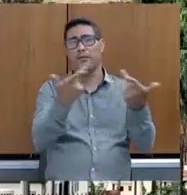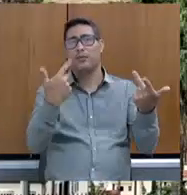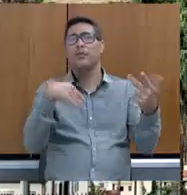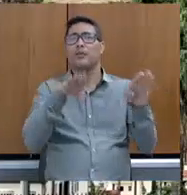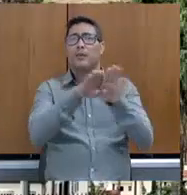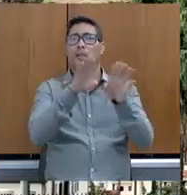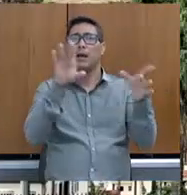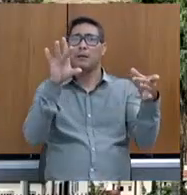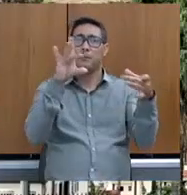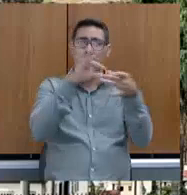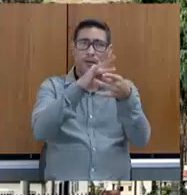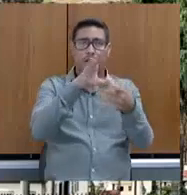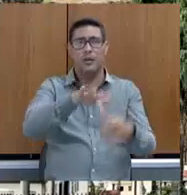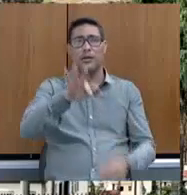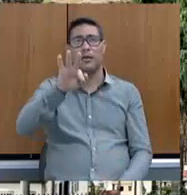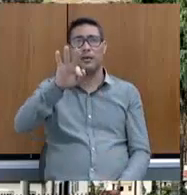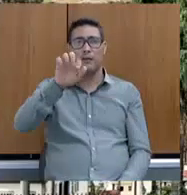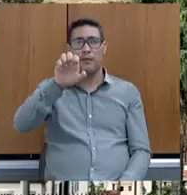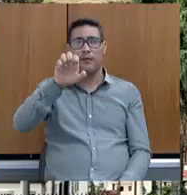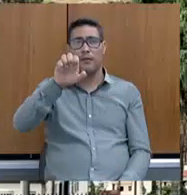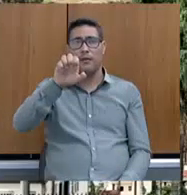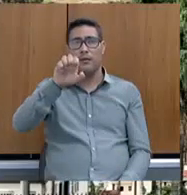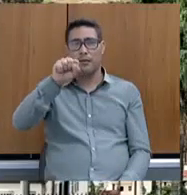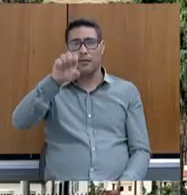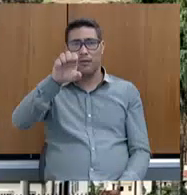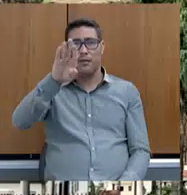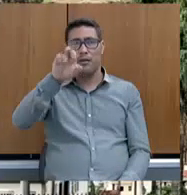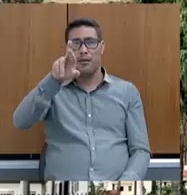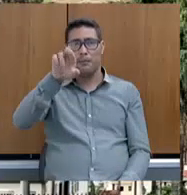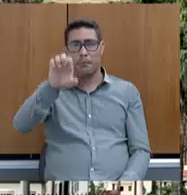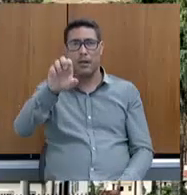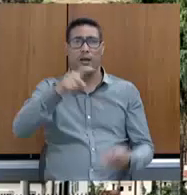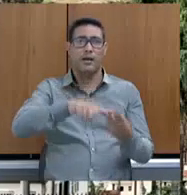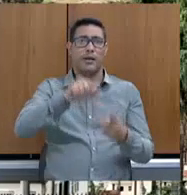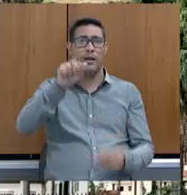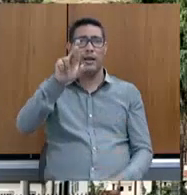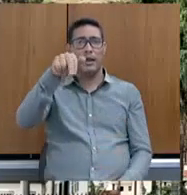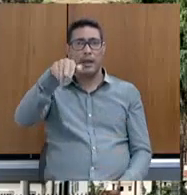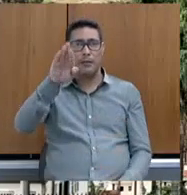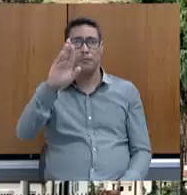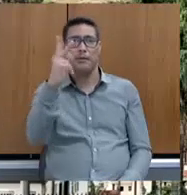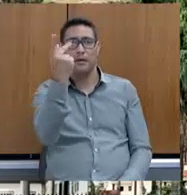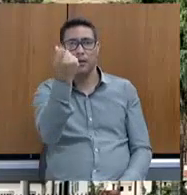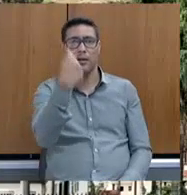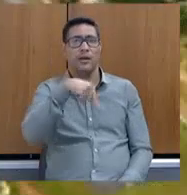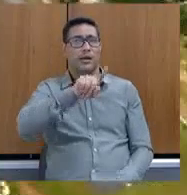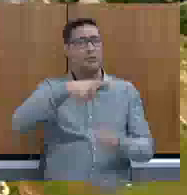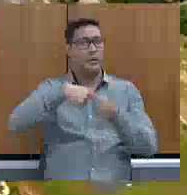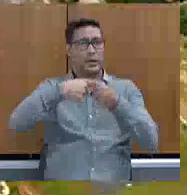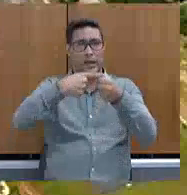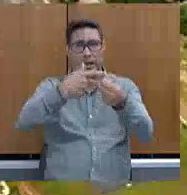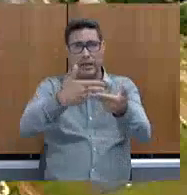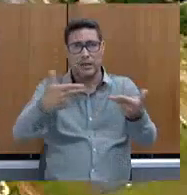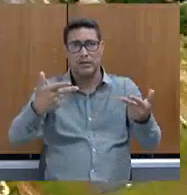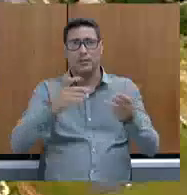parcerias com Sebrae comércio região metropolitana a MM os municípios pode passar